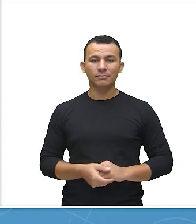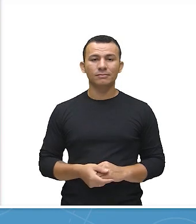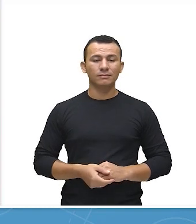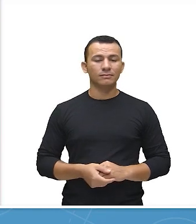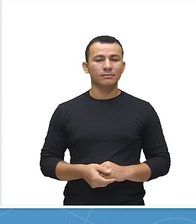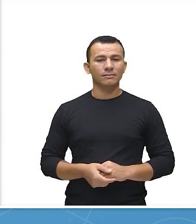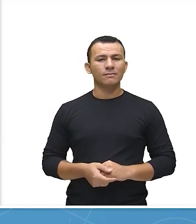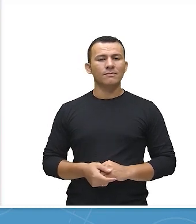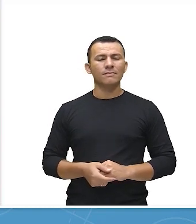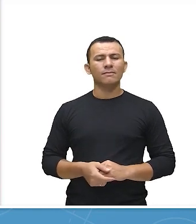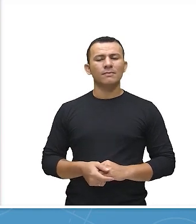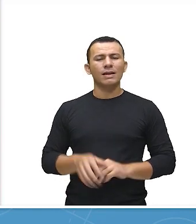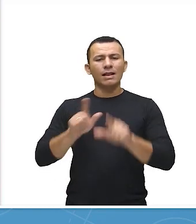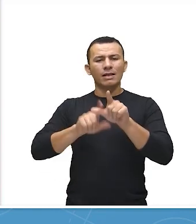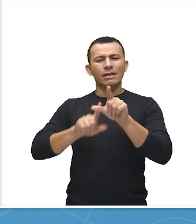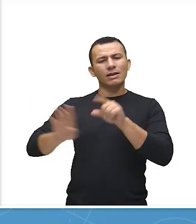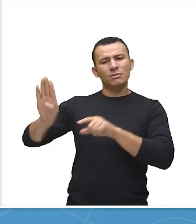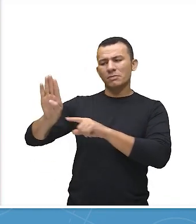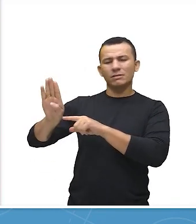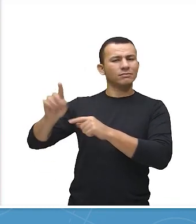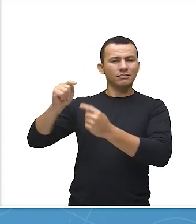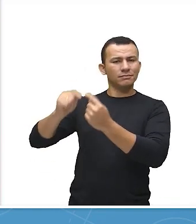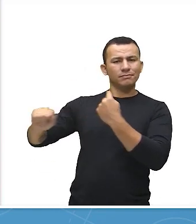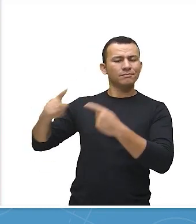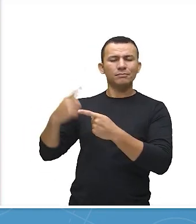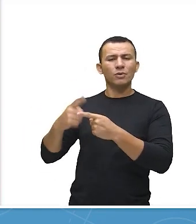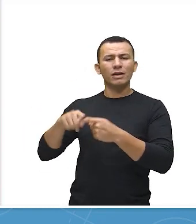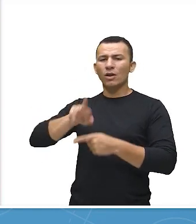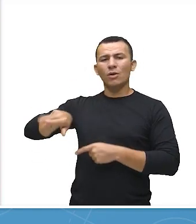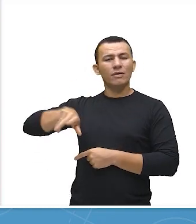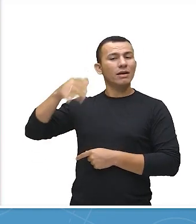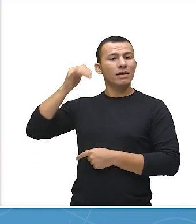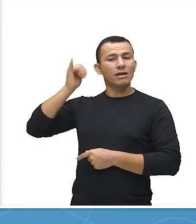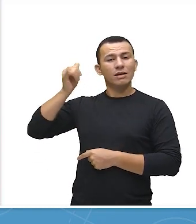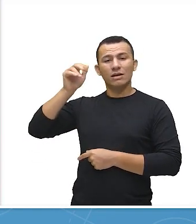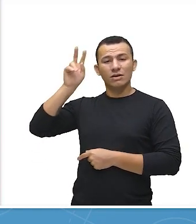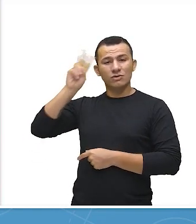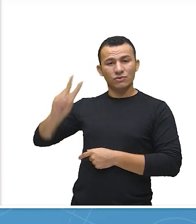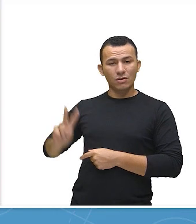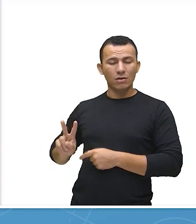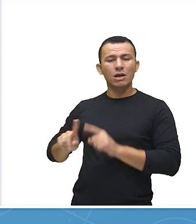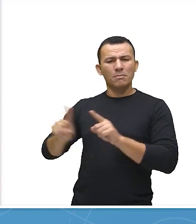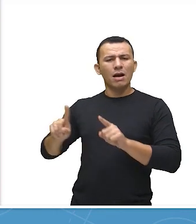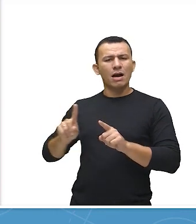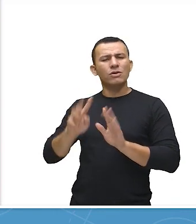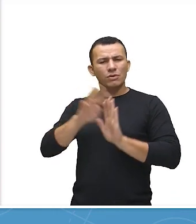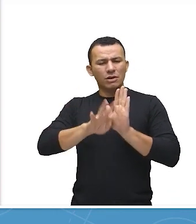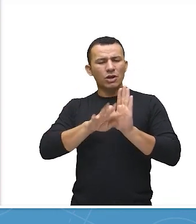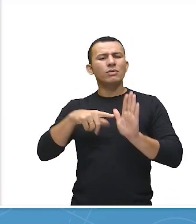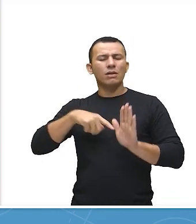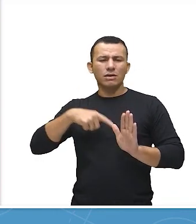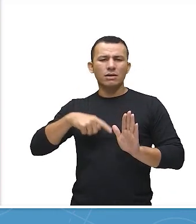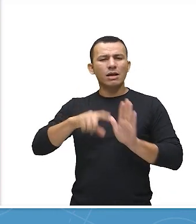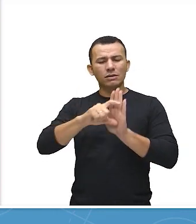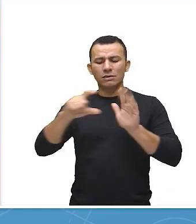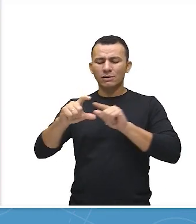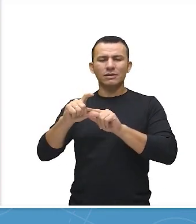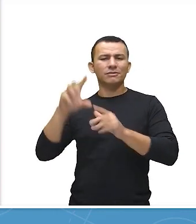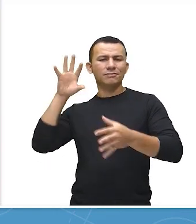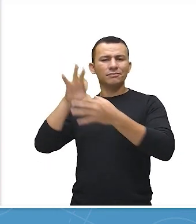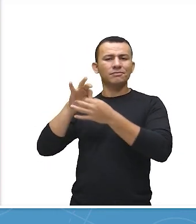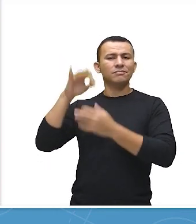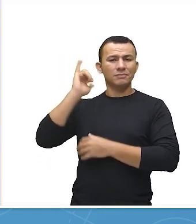ser a letra B porque não está contando uma história. Tá? Apesar desse trecho fazer parte de uma